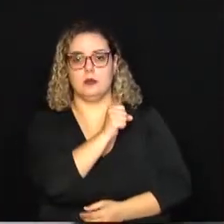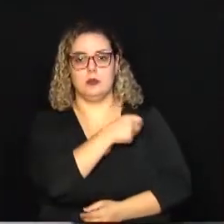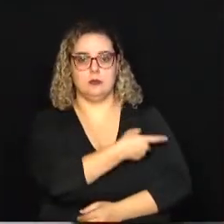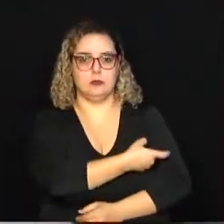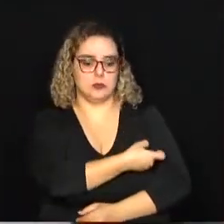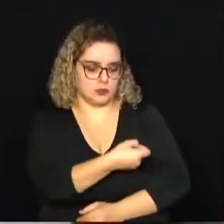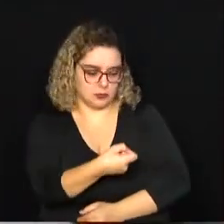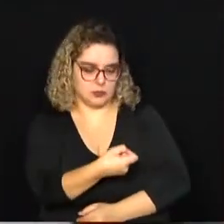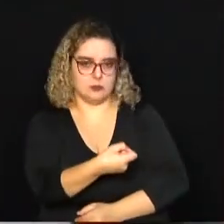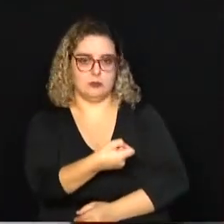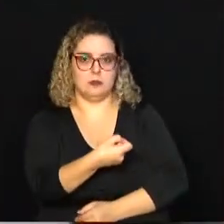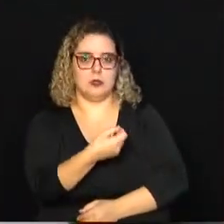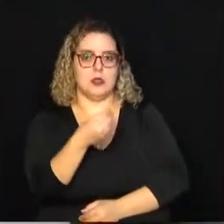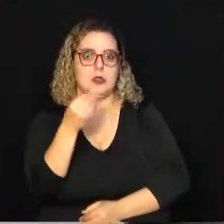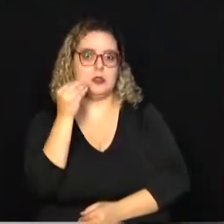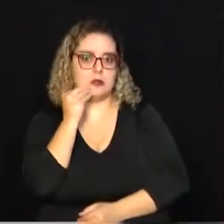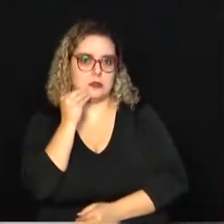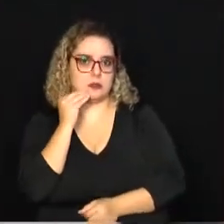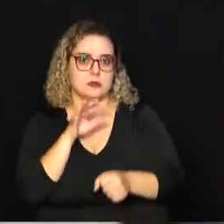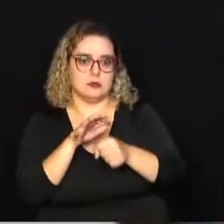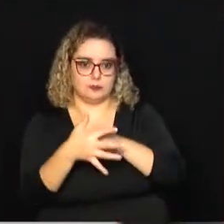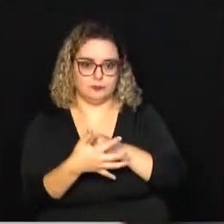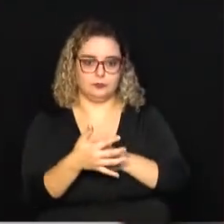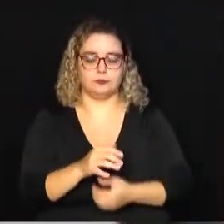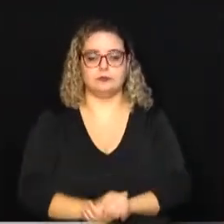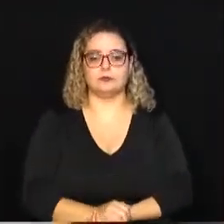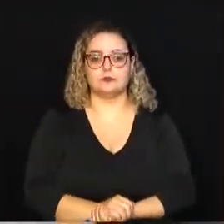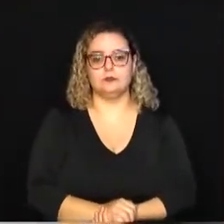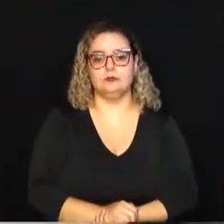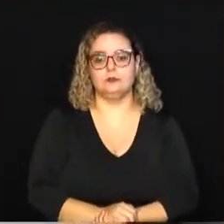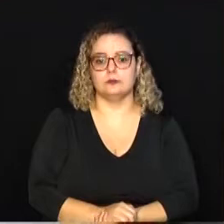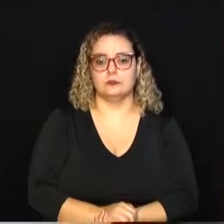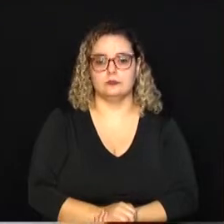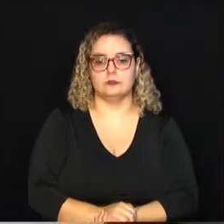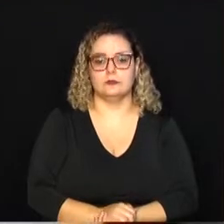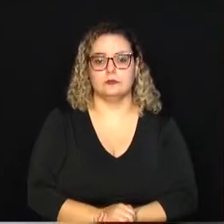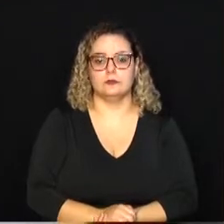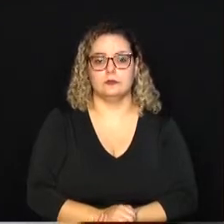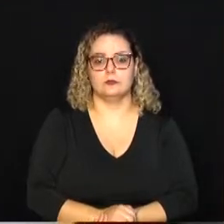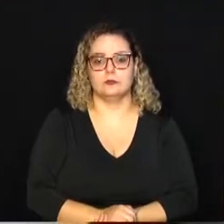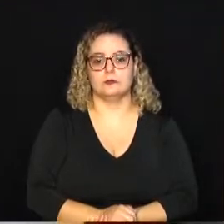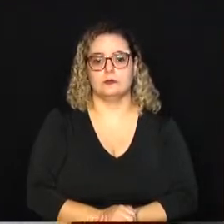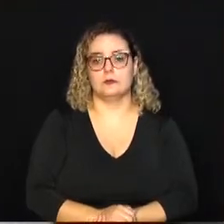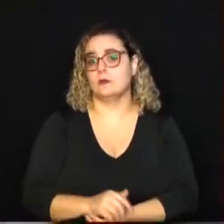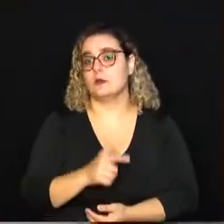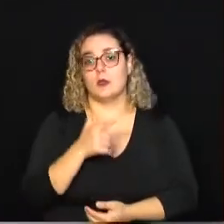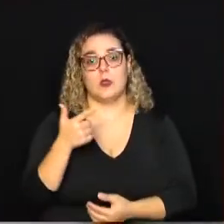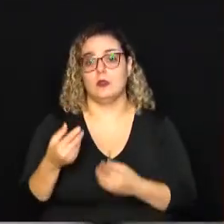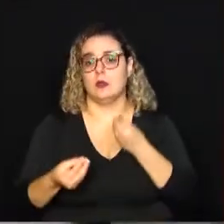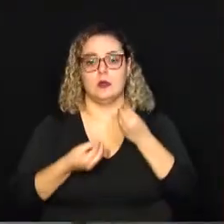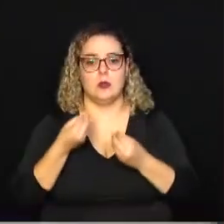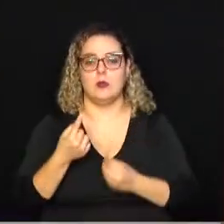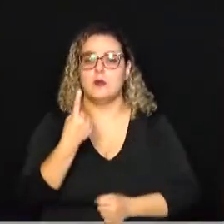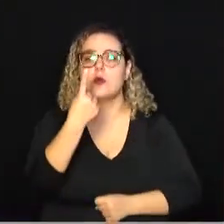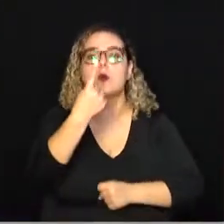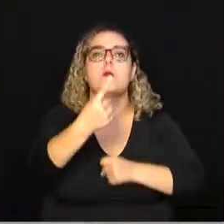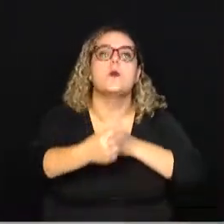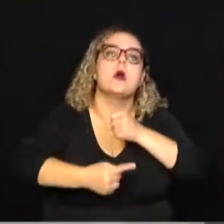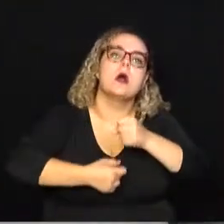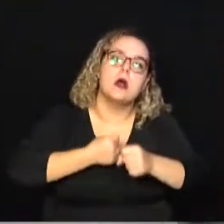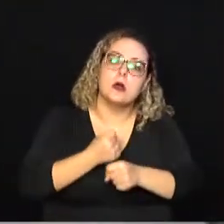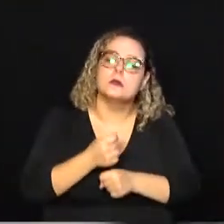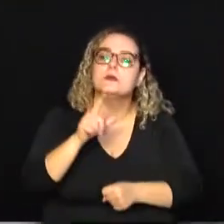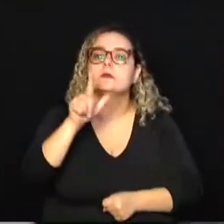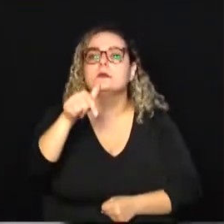para o coronavírus, para a infecção pelo coronavírus. Veja, não tem cabimento, um ano depois da pandemia, a gente ainda